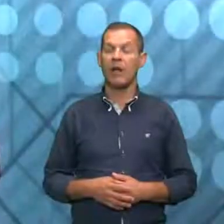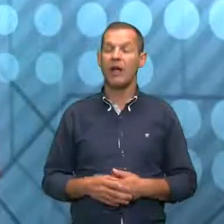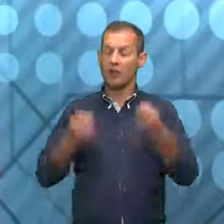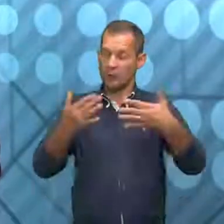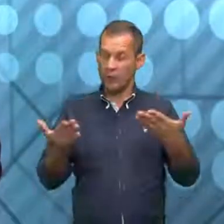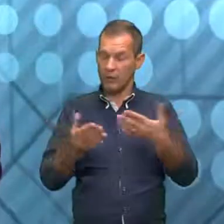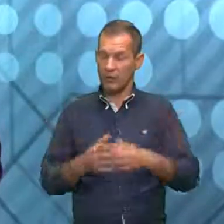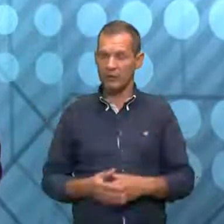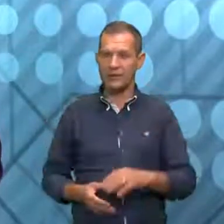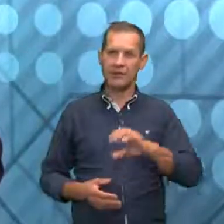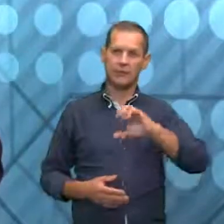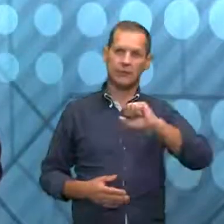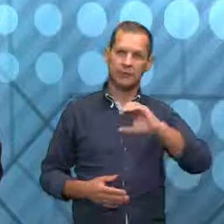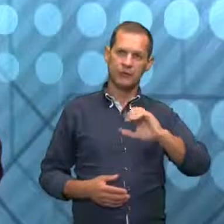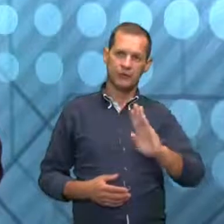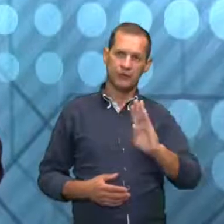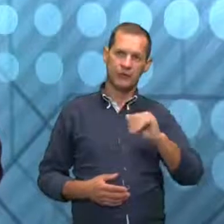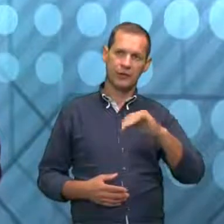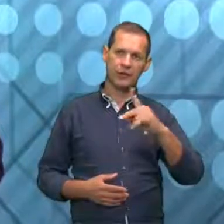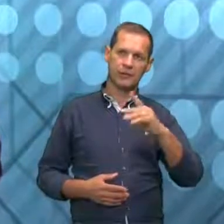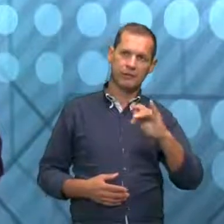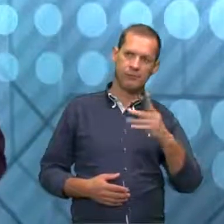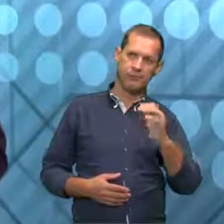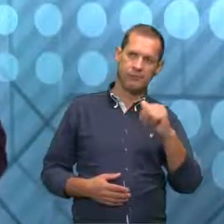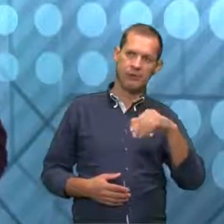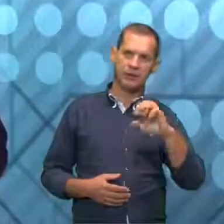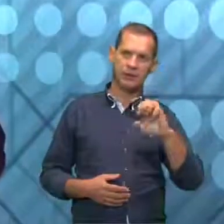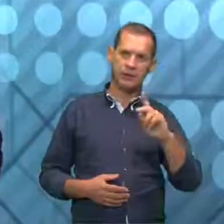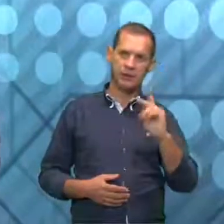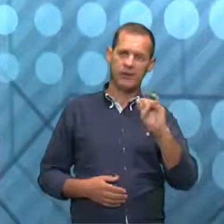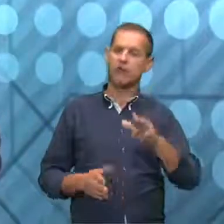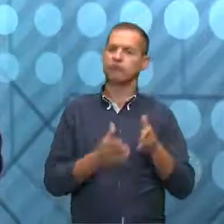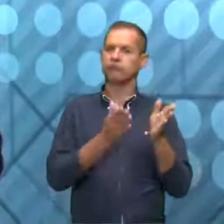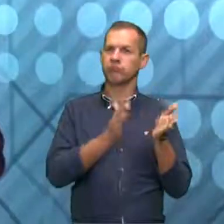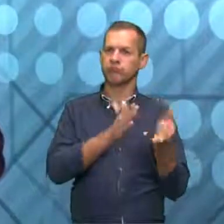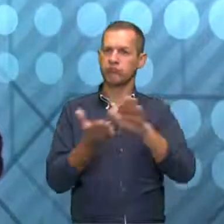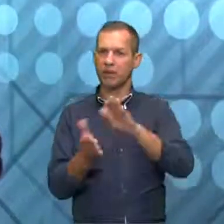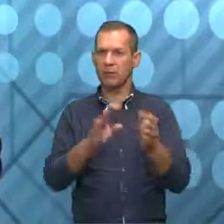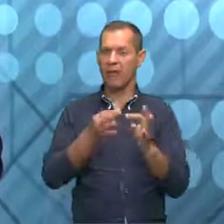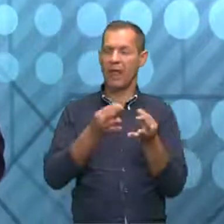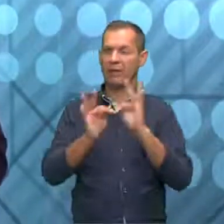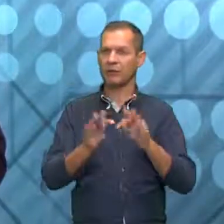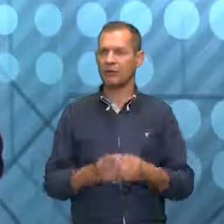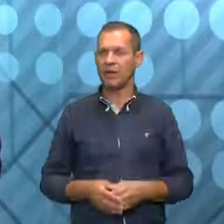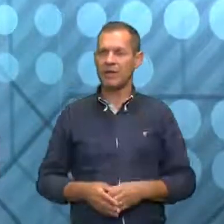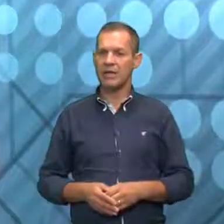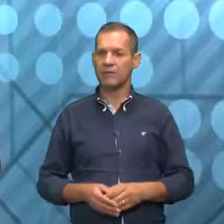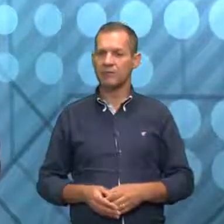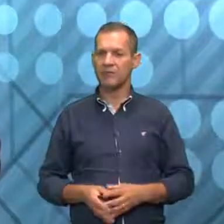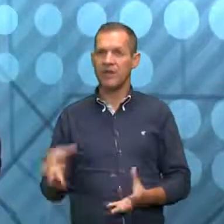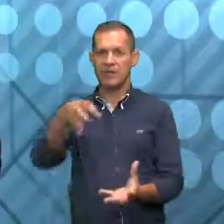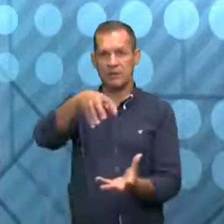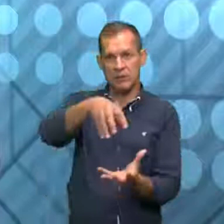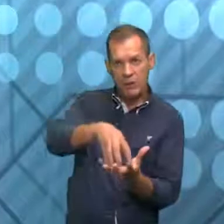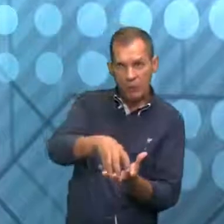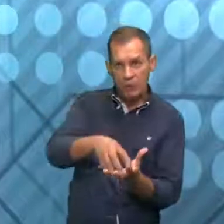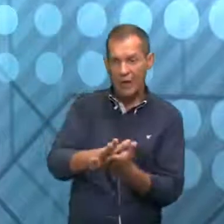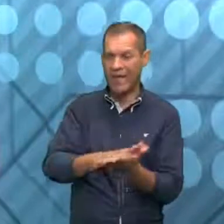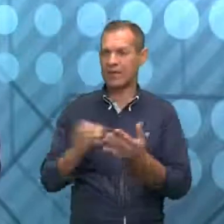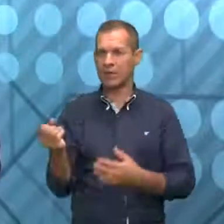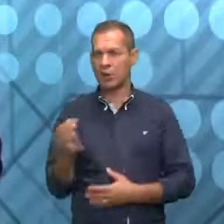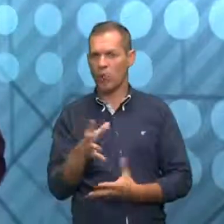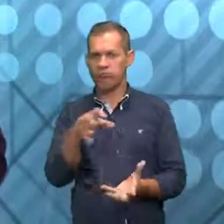Falando agora de scrambling, embaralhamento. Na verdade, a tecnologia de criptografia ela não é nada